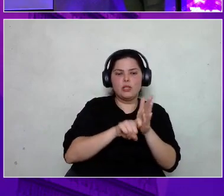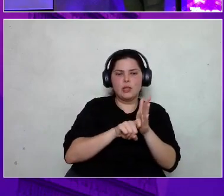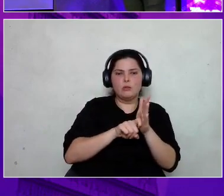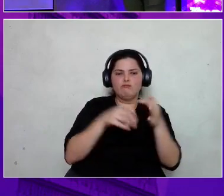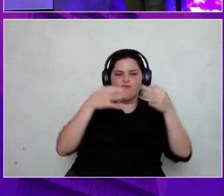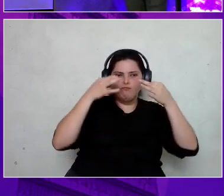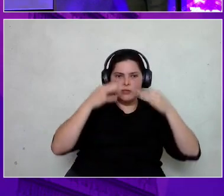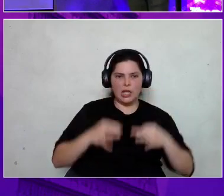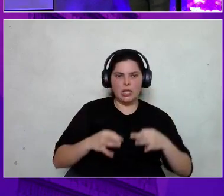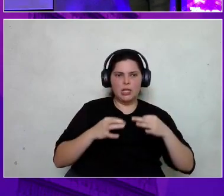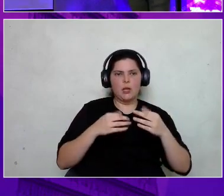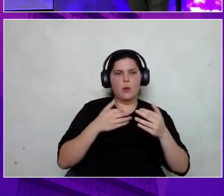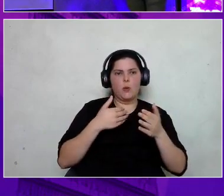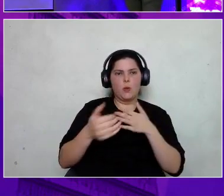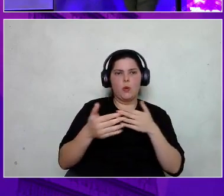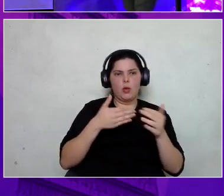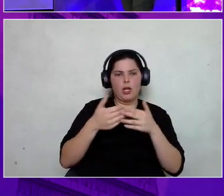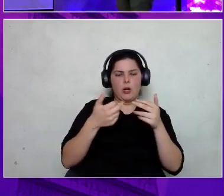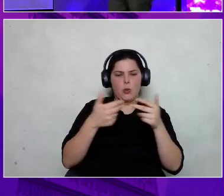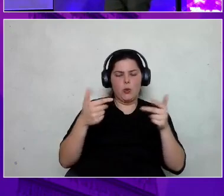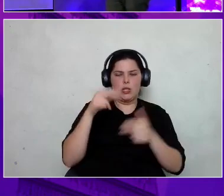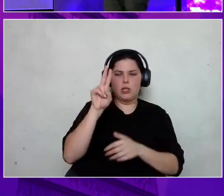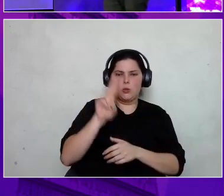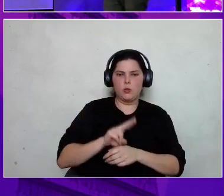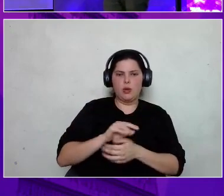qualquer tipo de usuário.